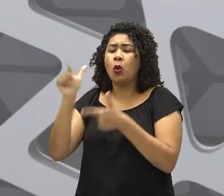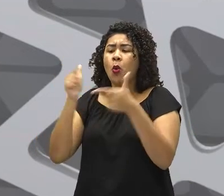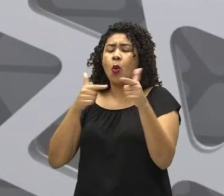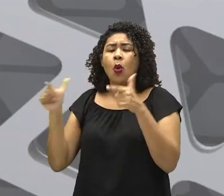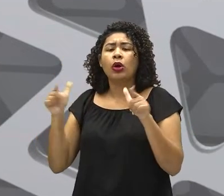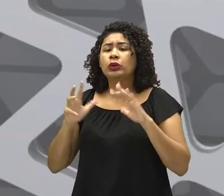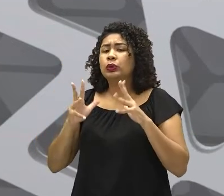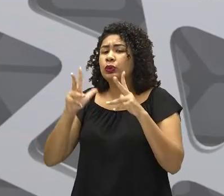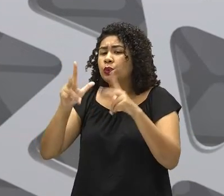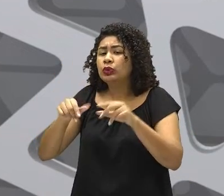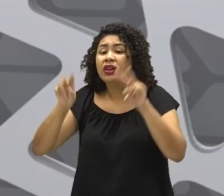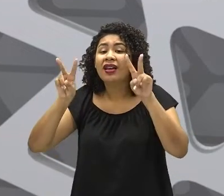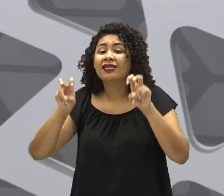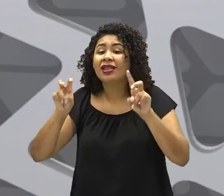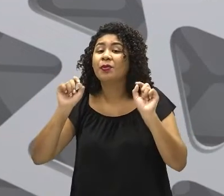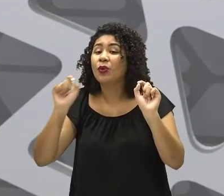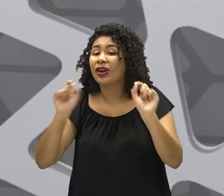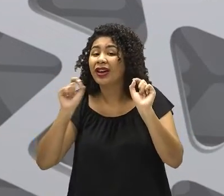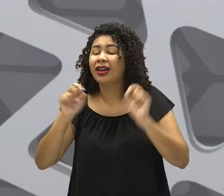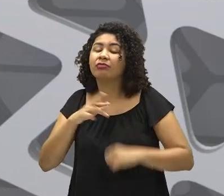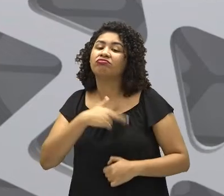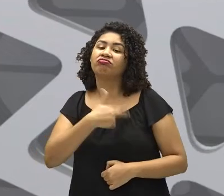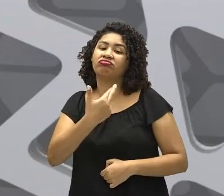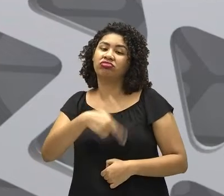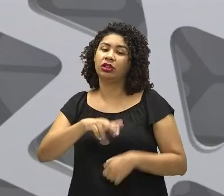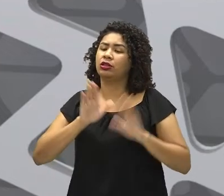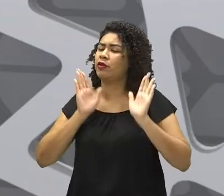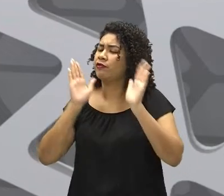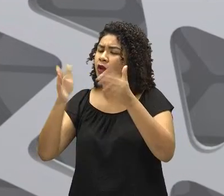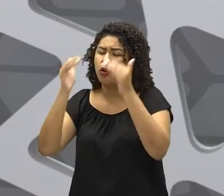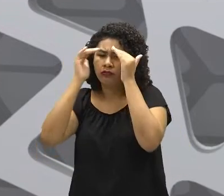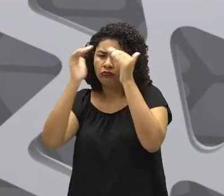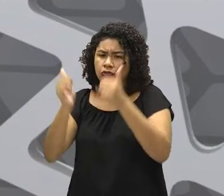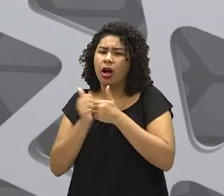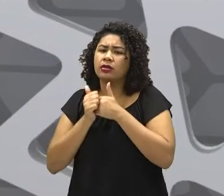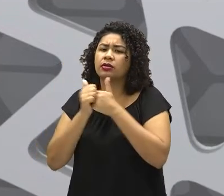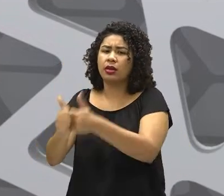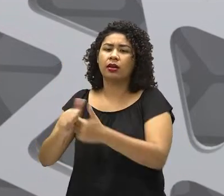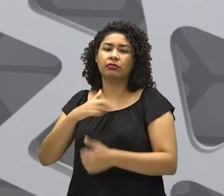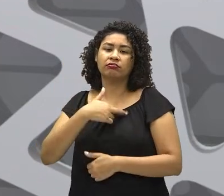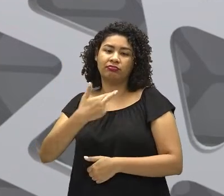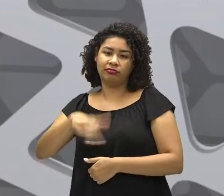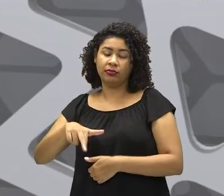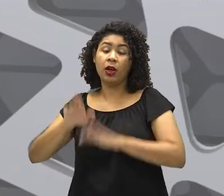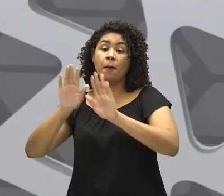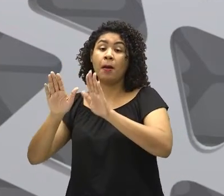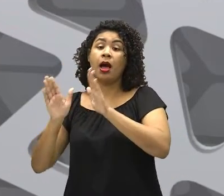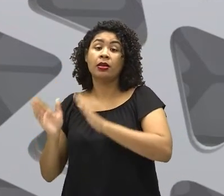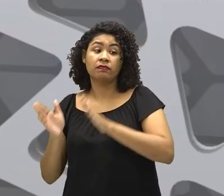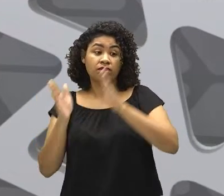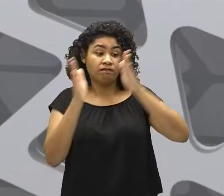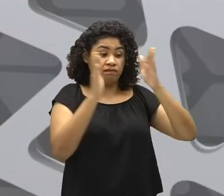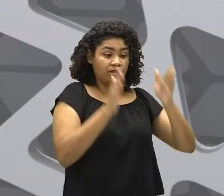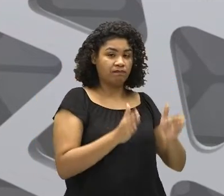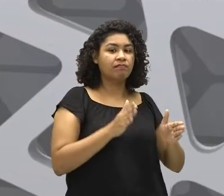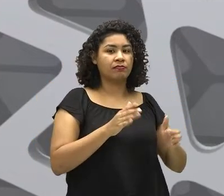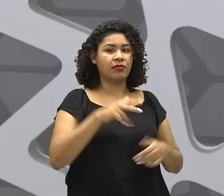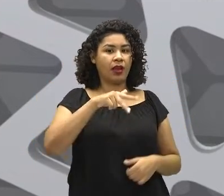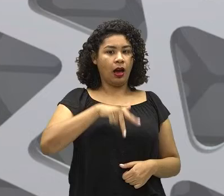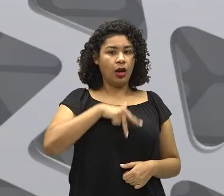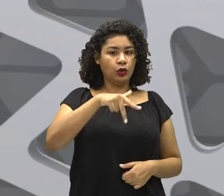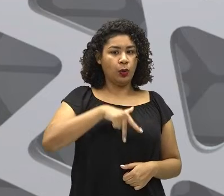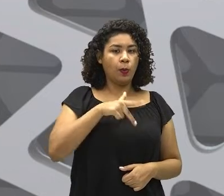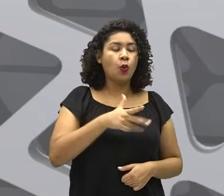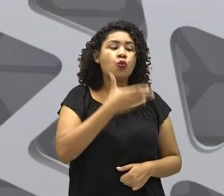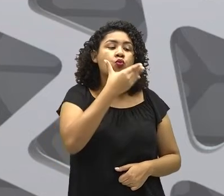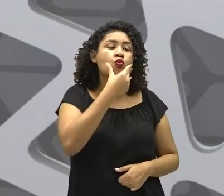a temas religiosos. Agora, com a questão do antropocentrismo, né, o homem